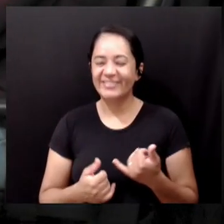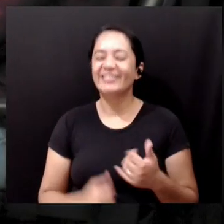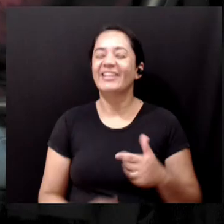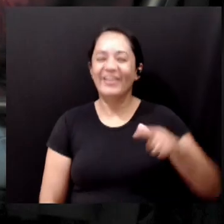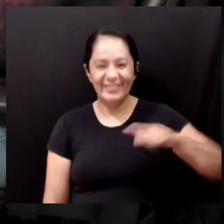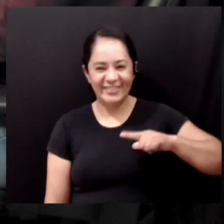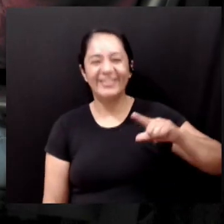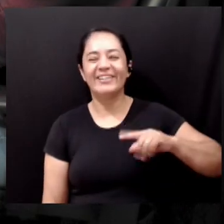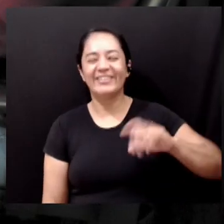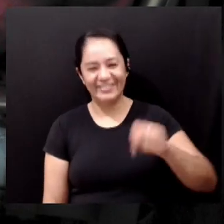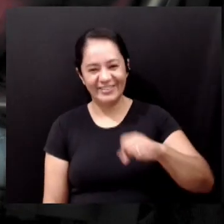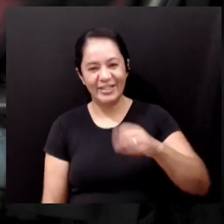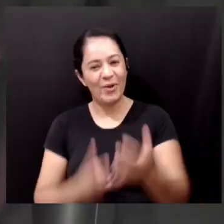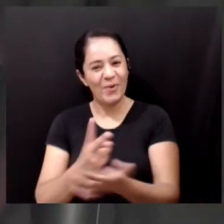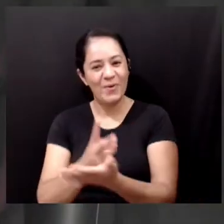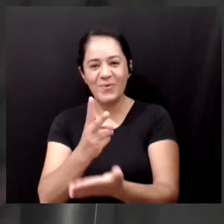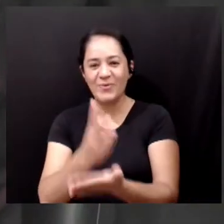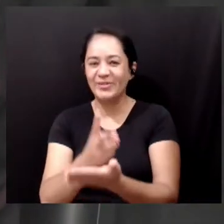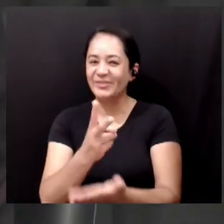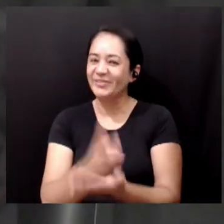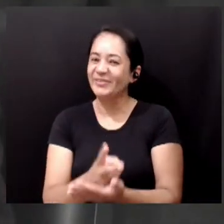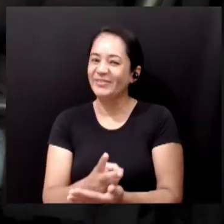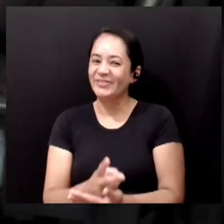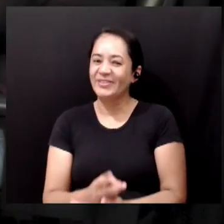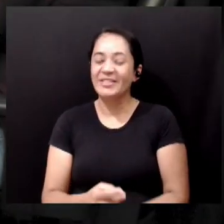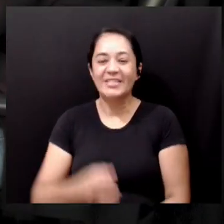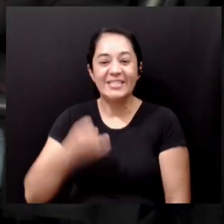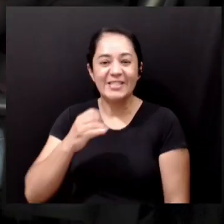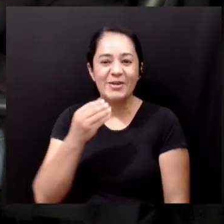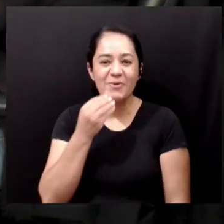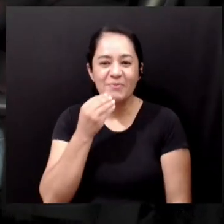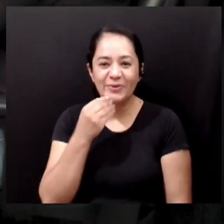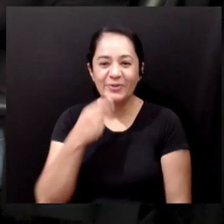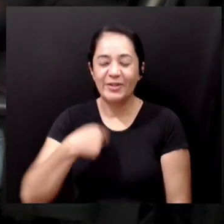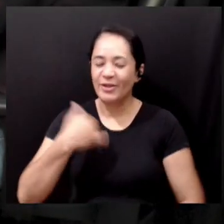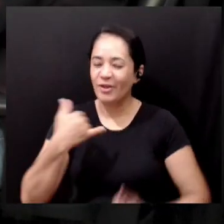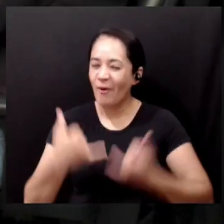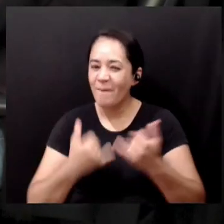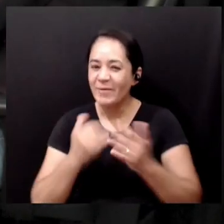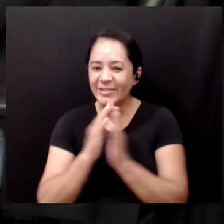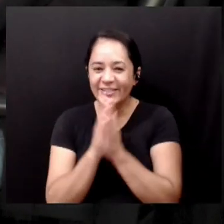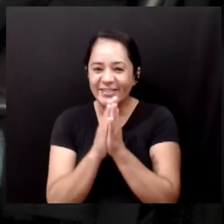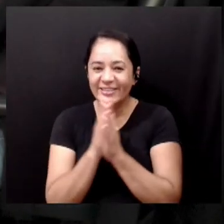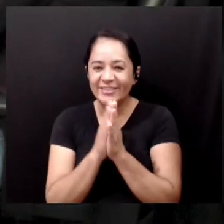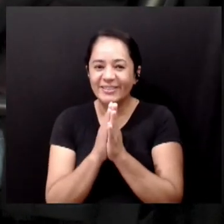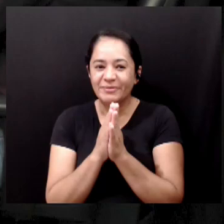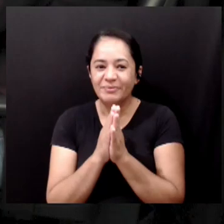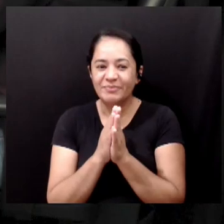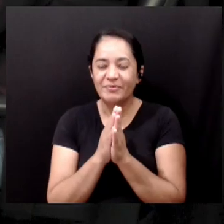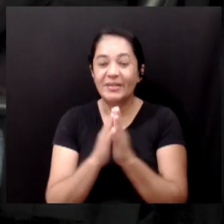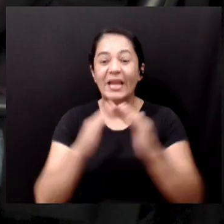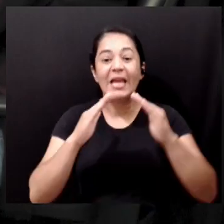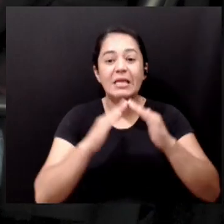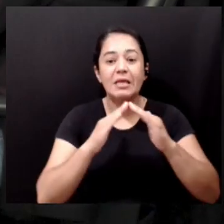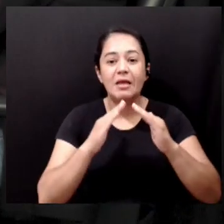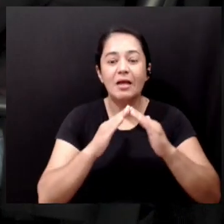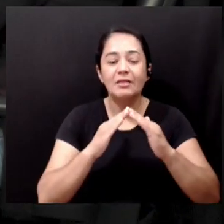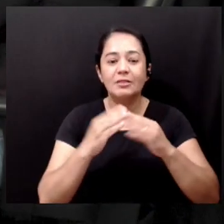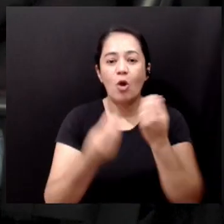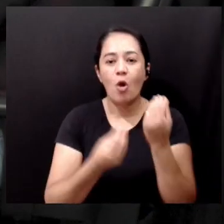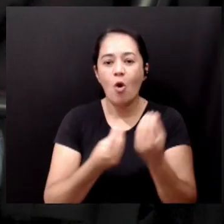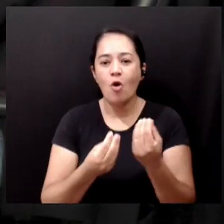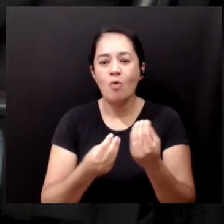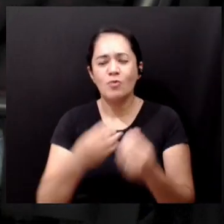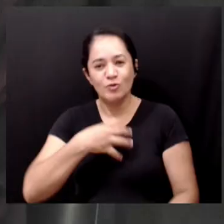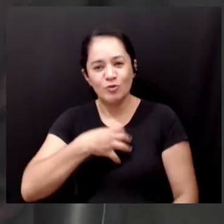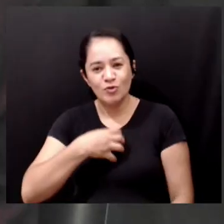não morreu. Sempre que eu tenho uma oportunidade, eu brinco ainda. E Eu como acho que que você é em casa, assim? É nesse estilo brincalhão também. eu acho que a